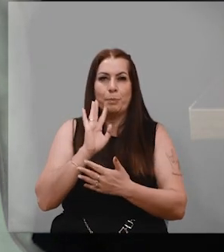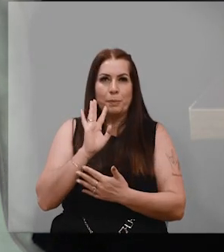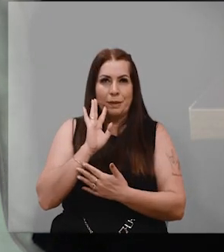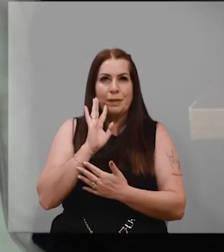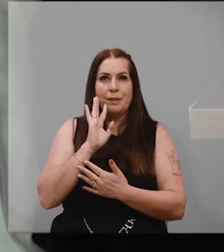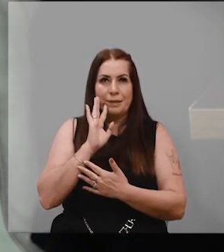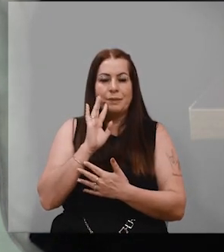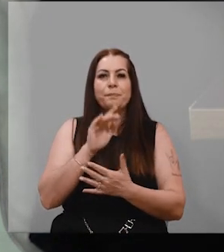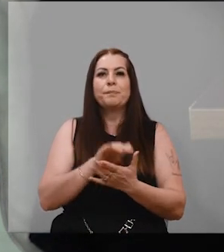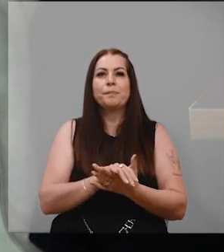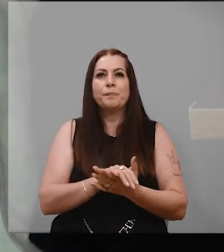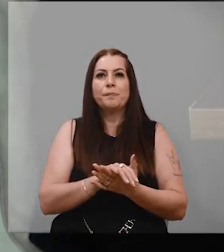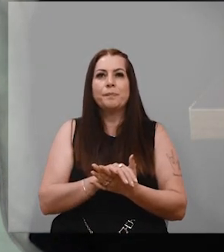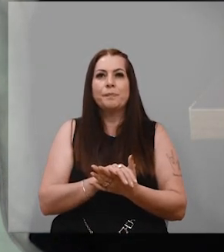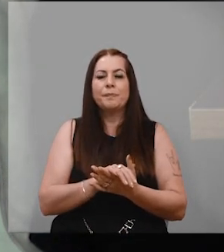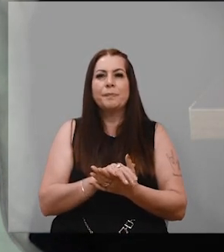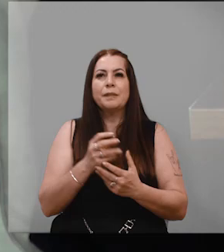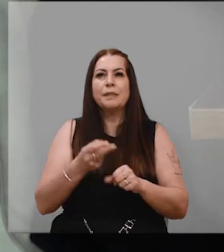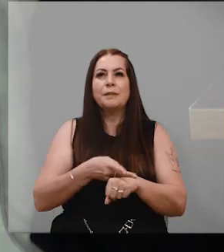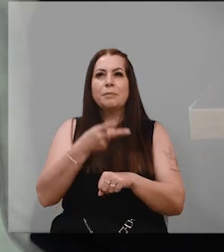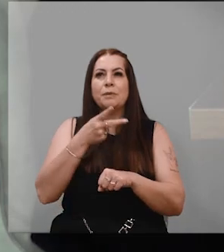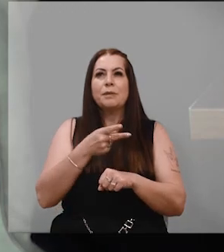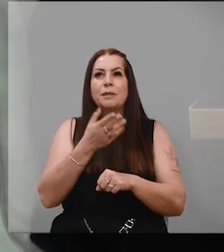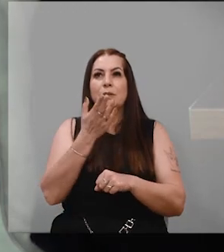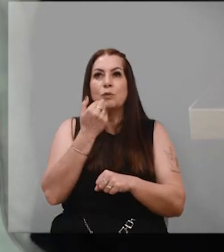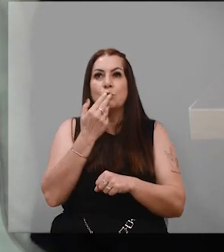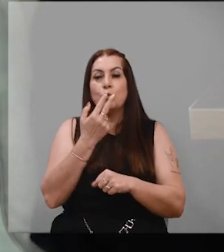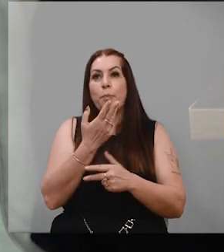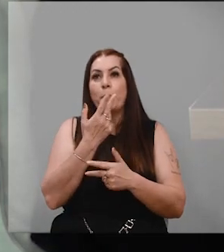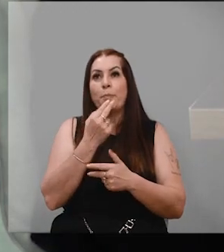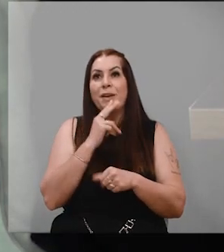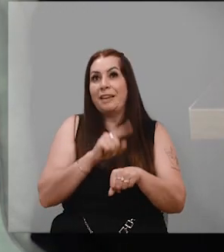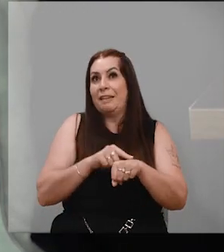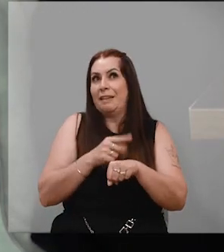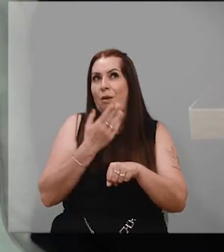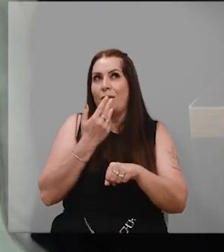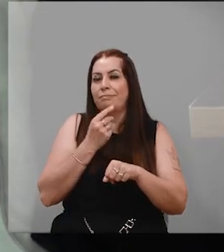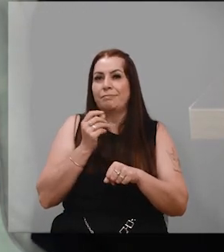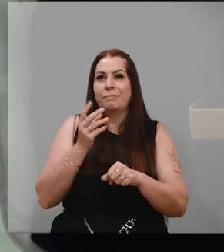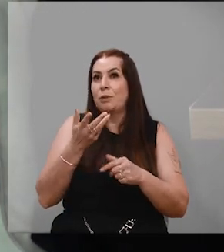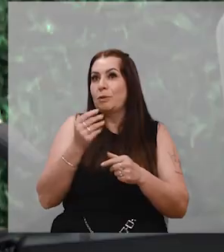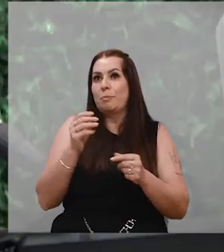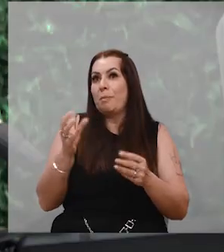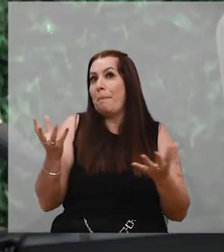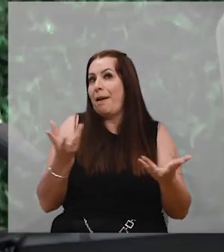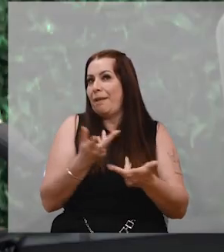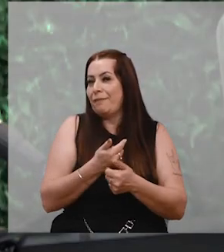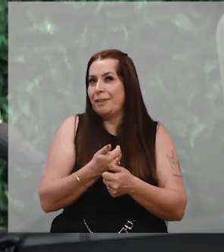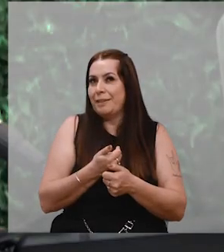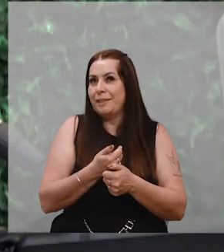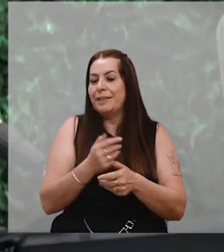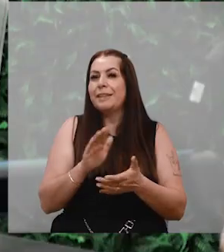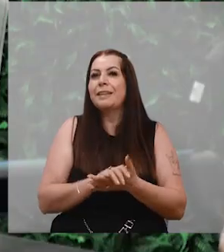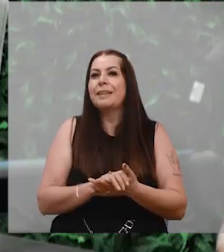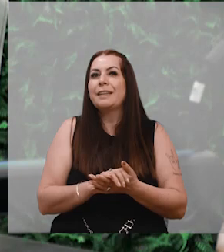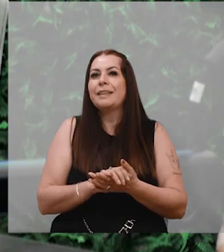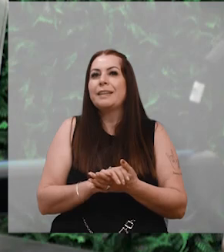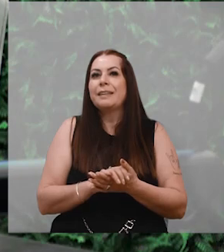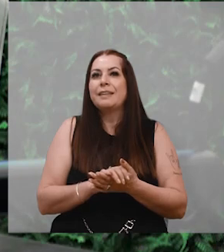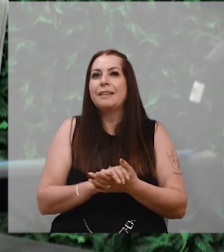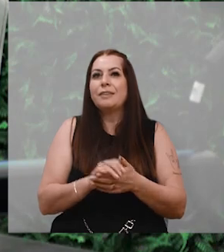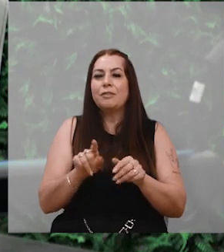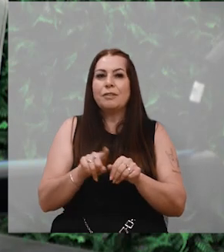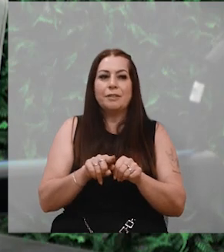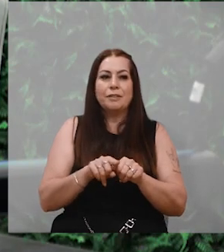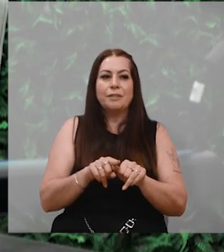essa entrega de prêmio. E os almoços nessas comunidades são uma maravilha, né? Sim. Até a nossa vegana que